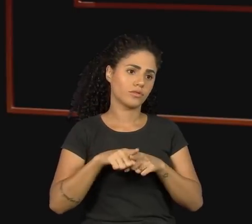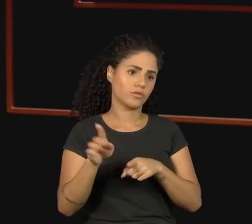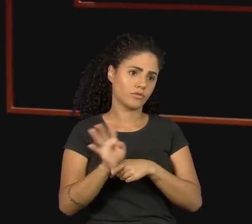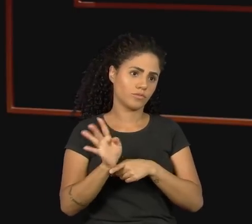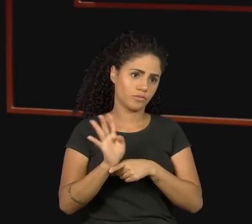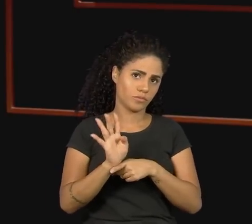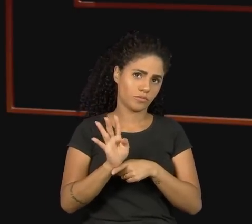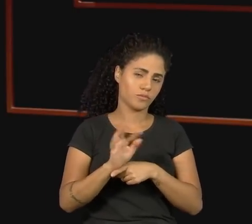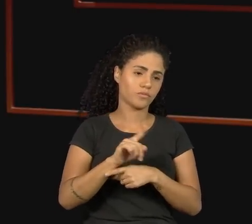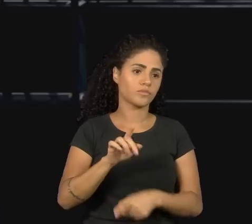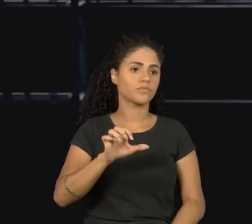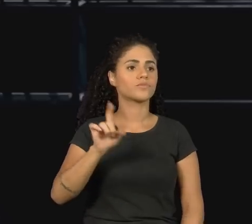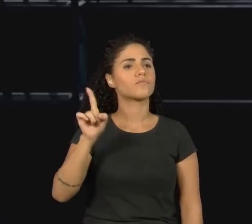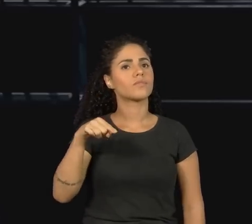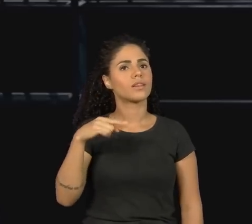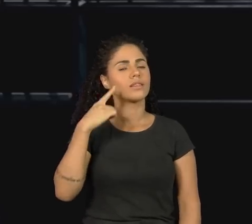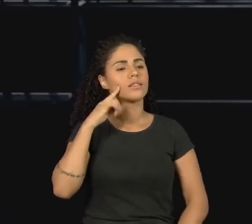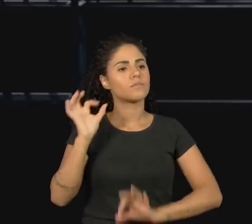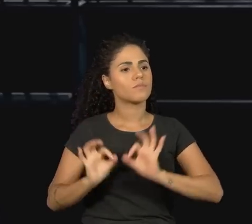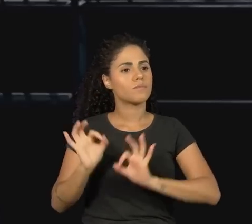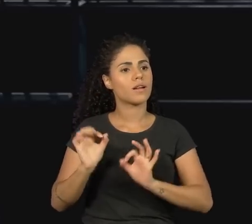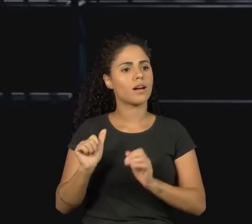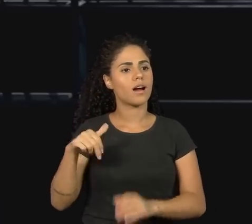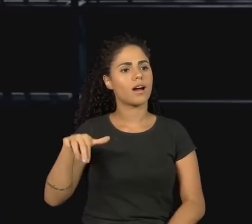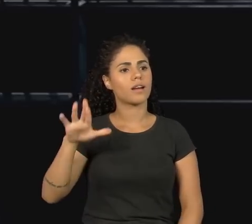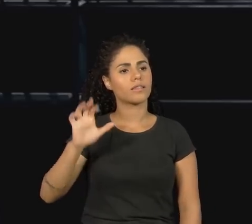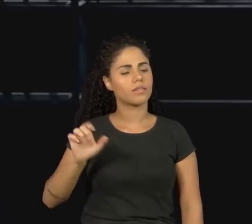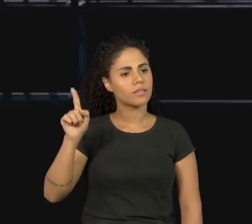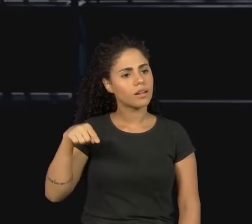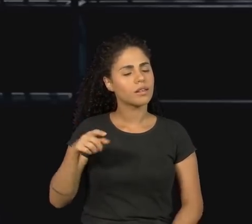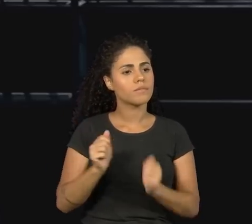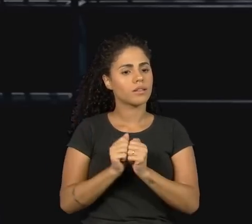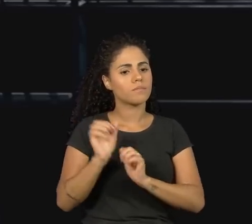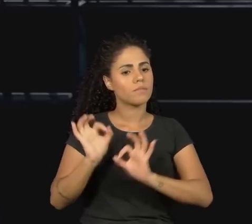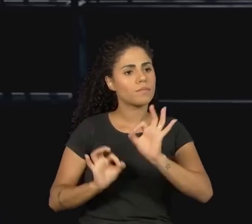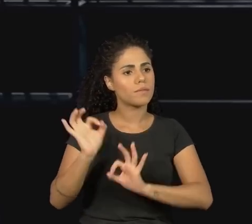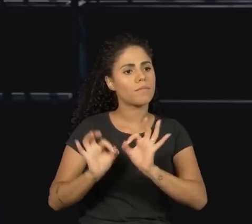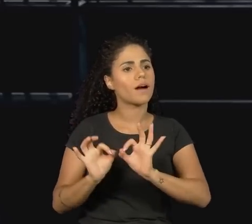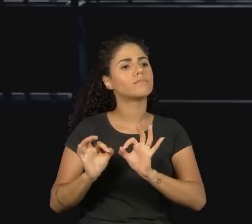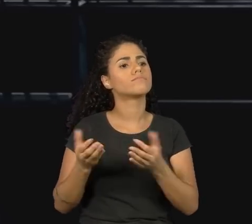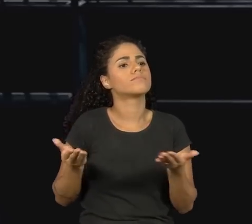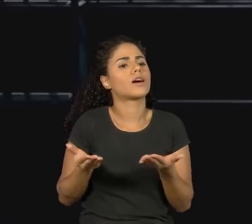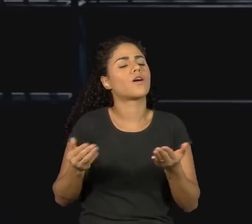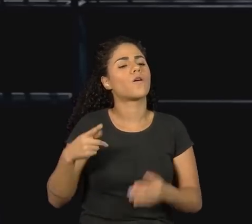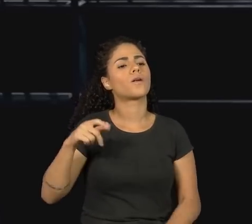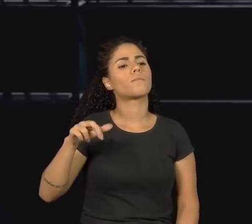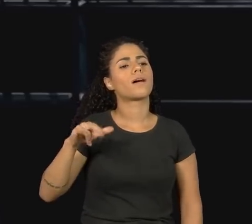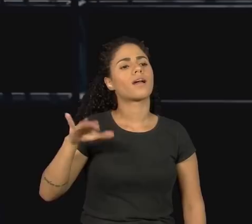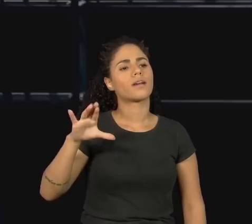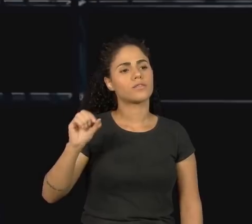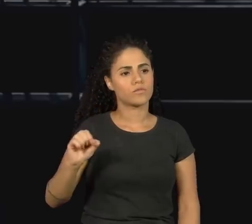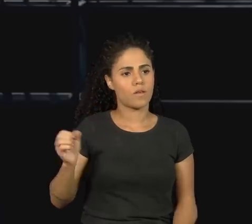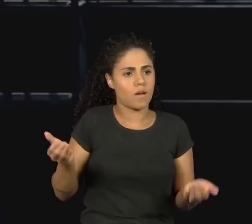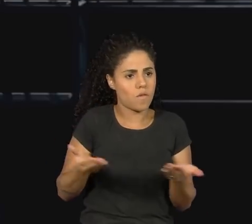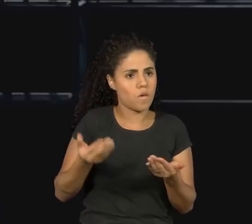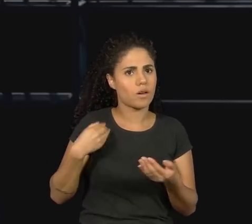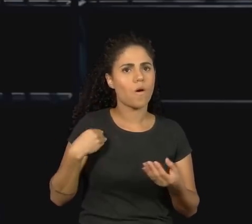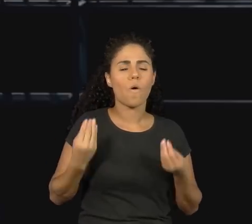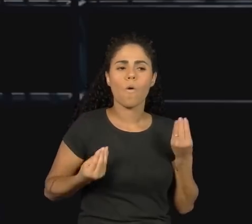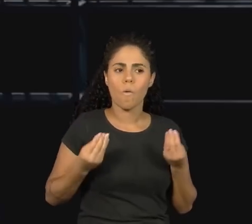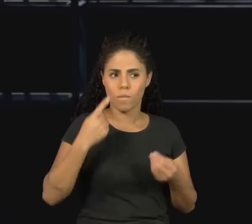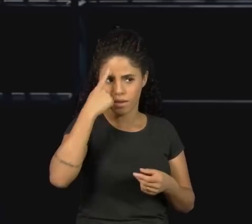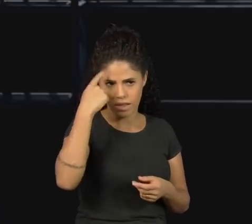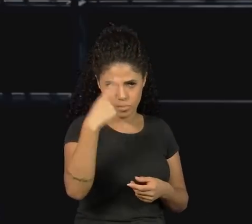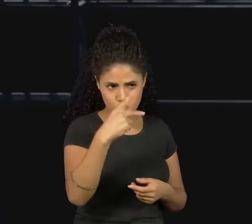Zé Celso, né? Dirigido pelo André Faria. E fizeram uma peça chamada Paraíso Agora ou Prata Palomares. A ideia